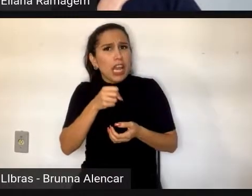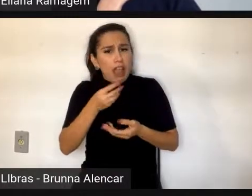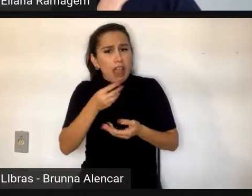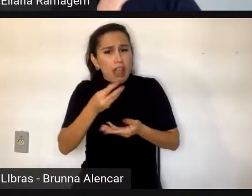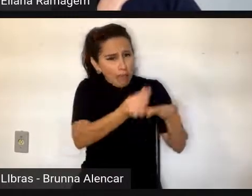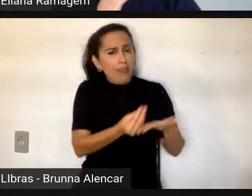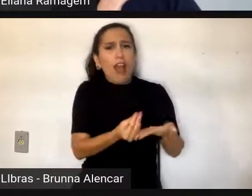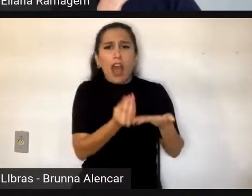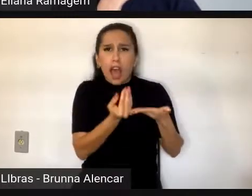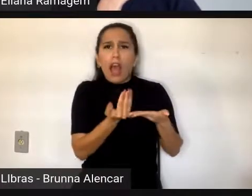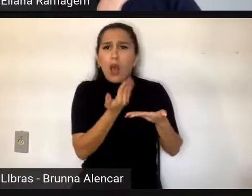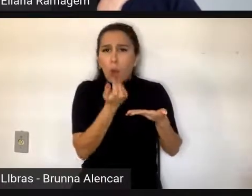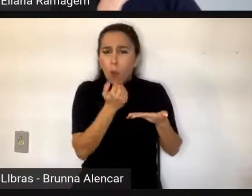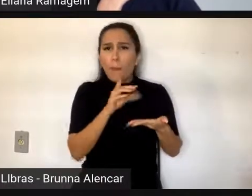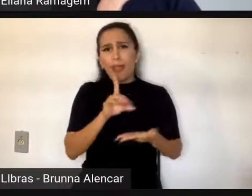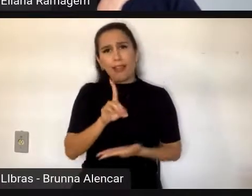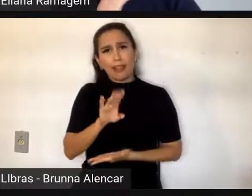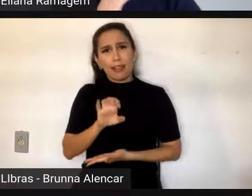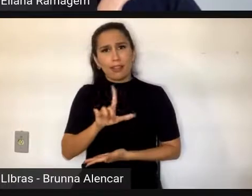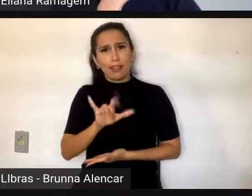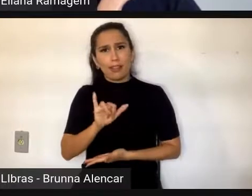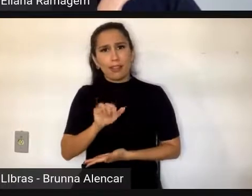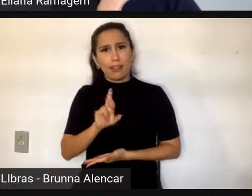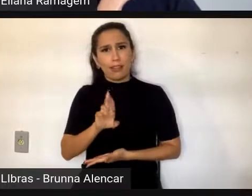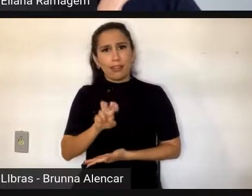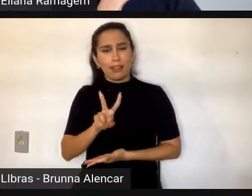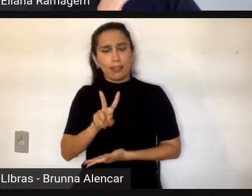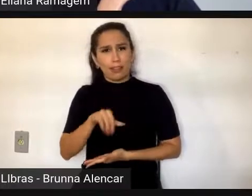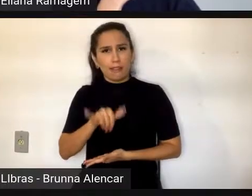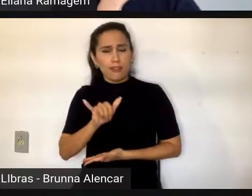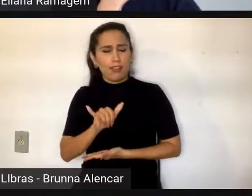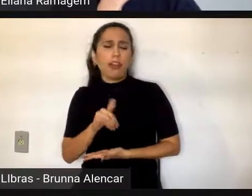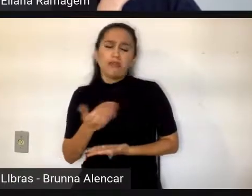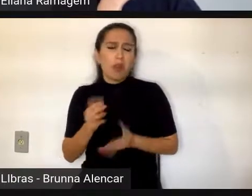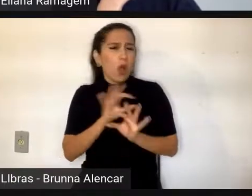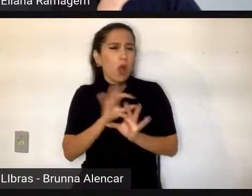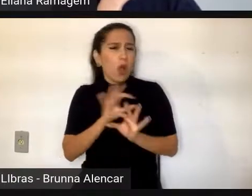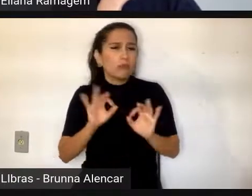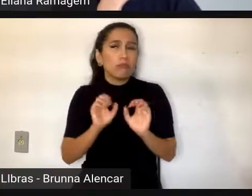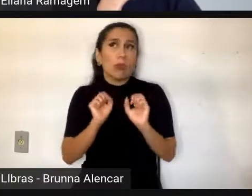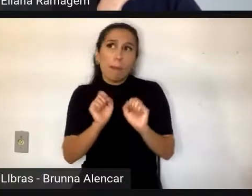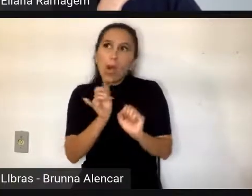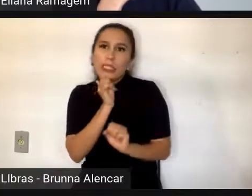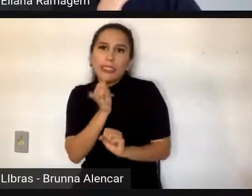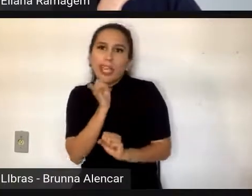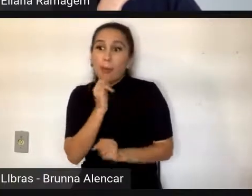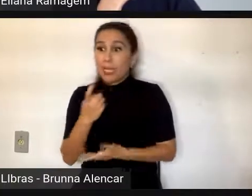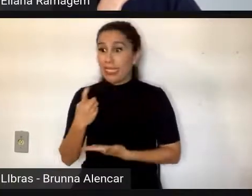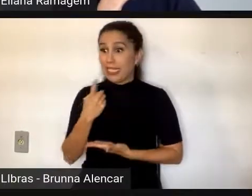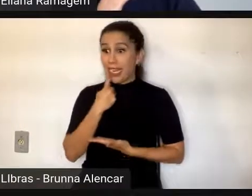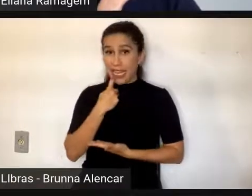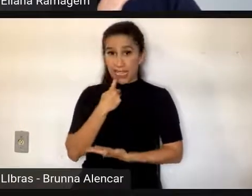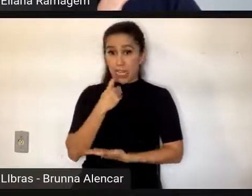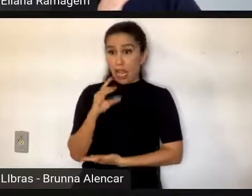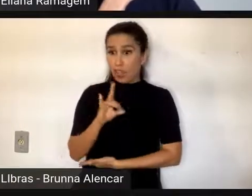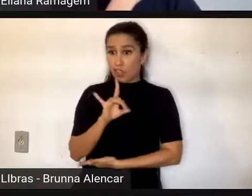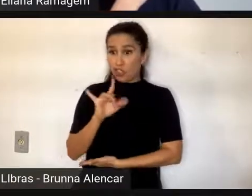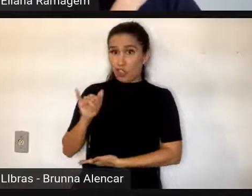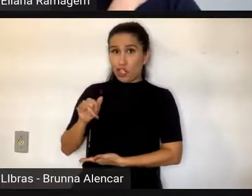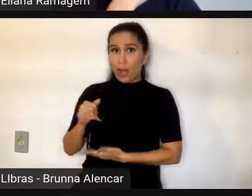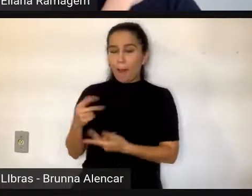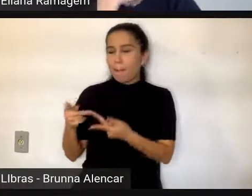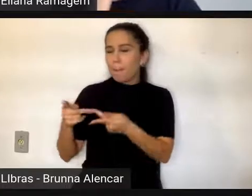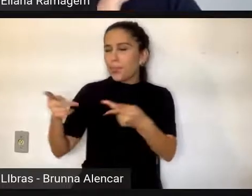por exemplo, por que não colocar a sexta-feira como dia de pedir a pizza? Né? Para marcar, olha, sexta-feira